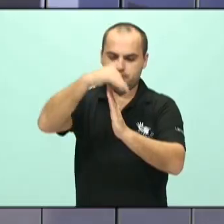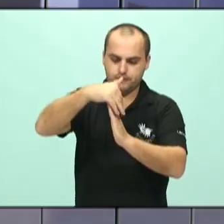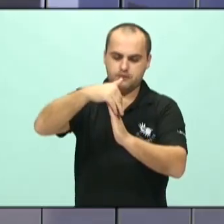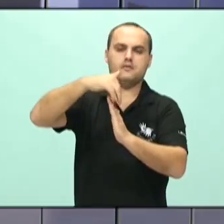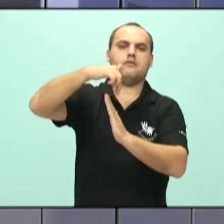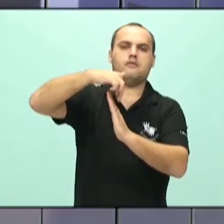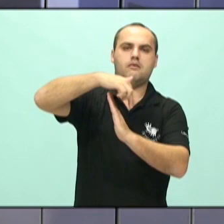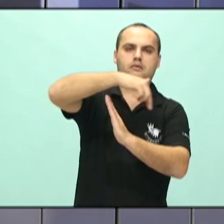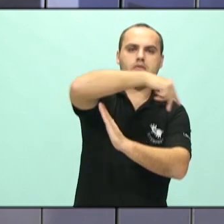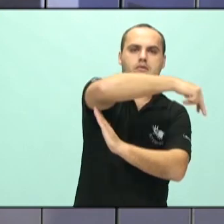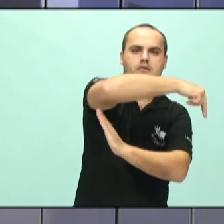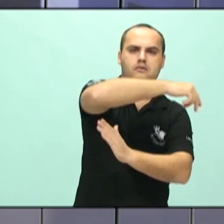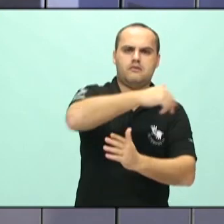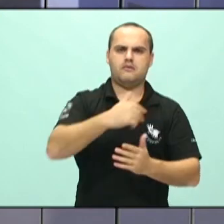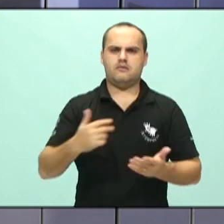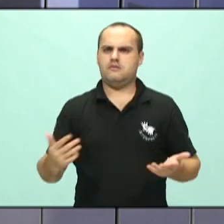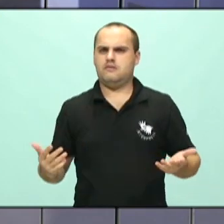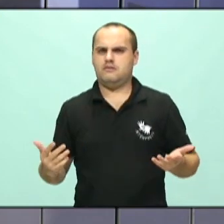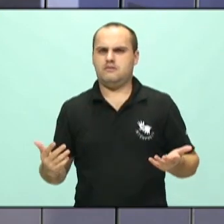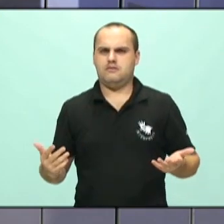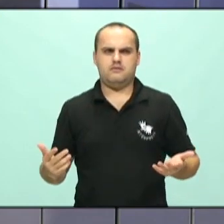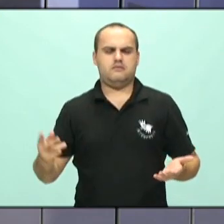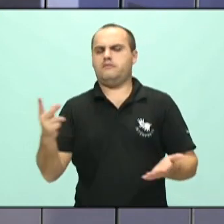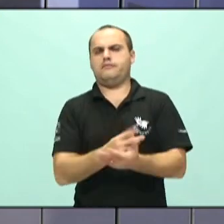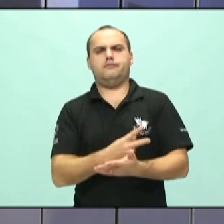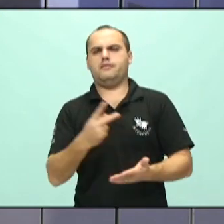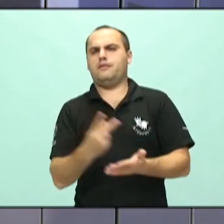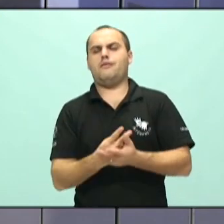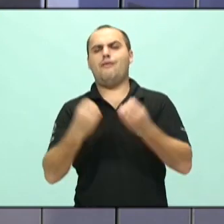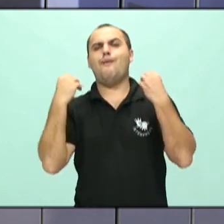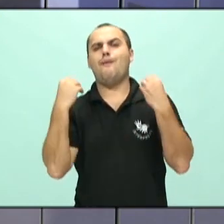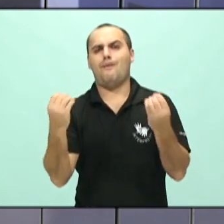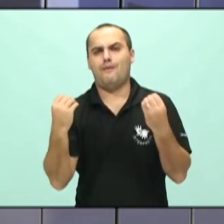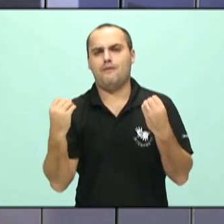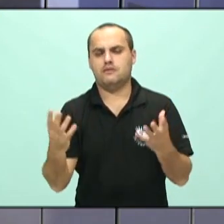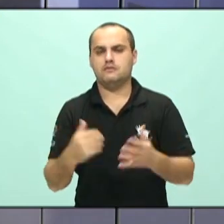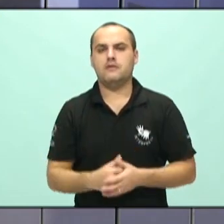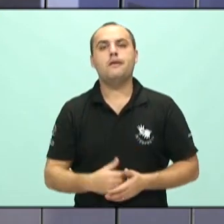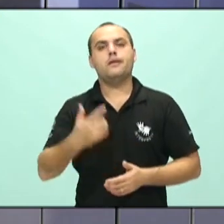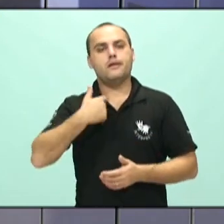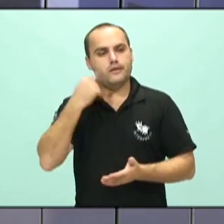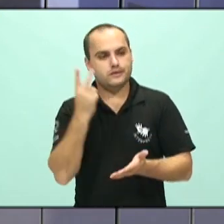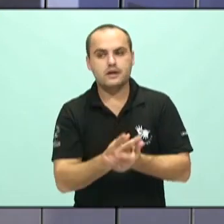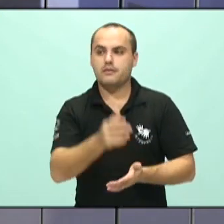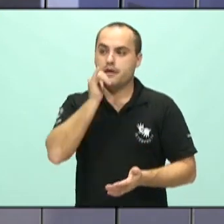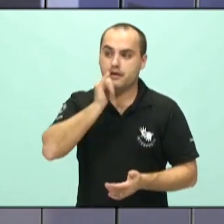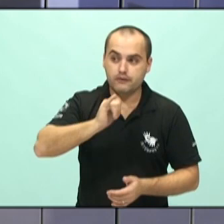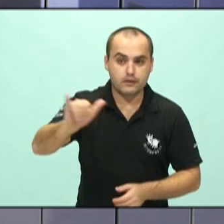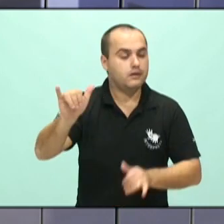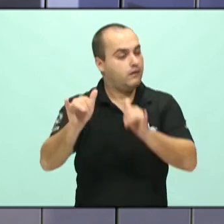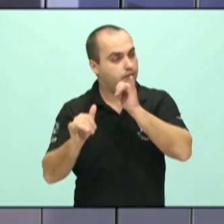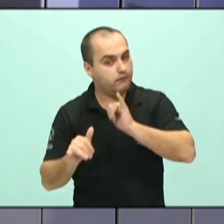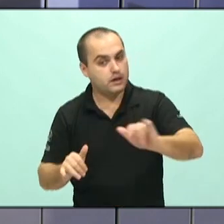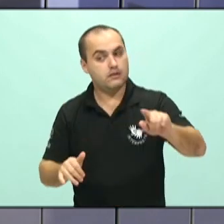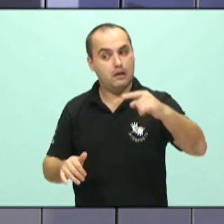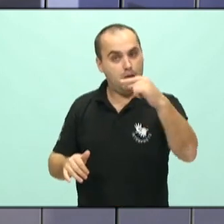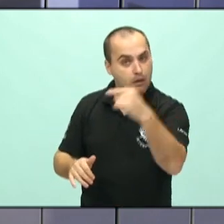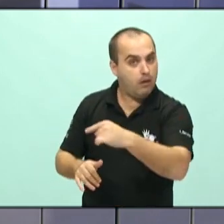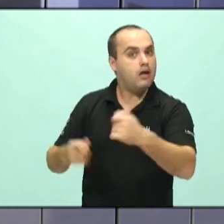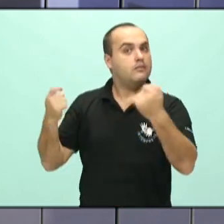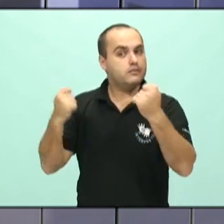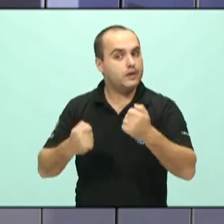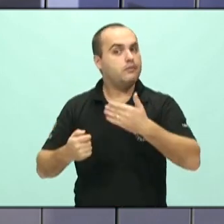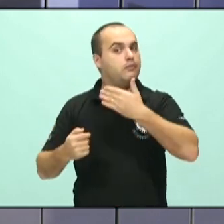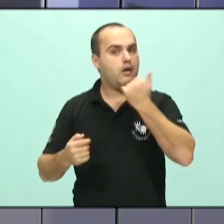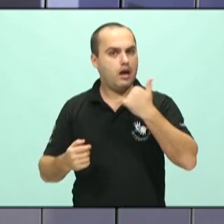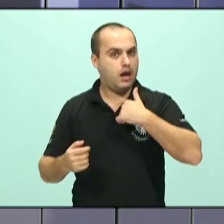dos caminhões e atravessar mais 2 pistas. Quer dizer, desumano o que fizeram ali. E eu avisando o tempo inteiro, gente, tem que melhorar isso aí, tem que melhorar